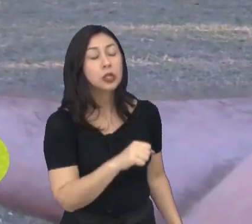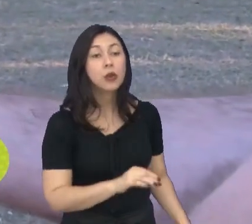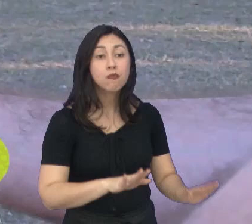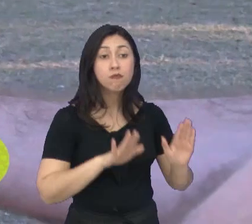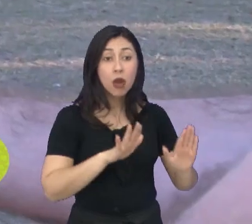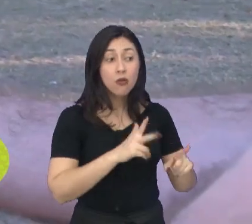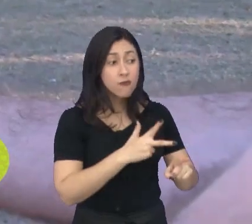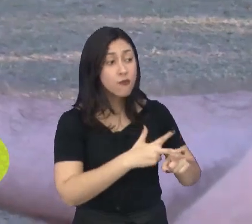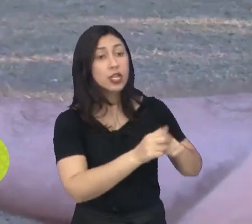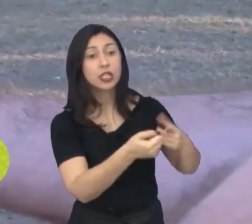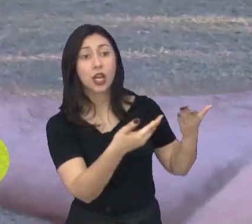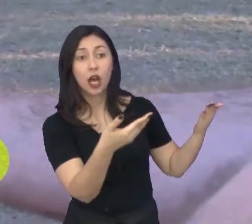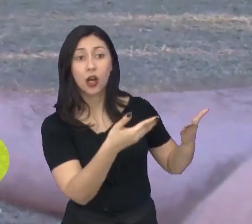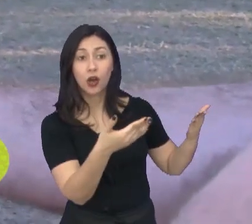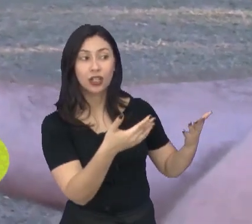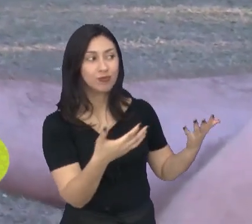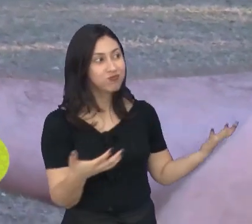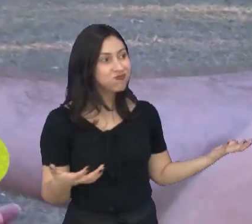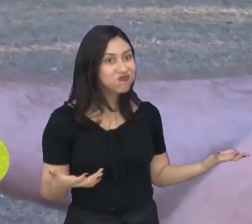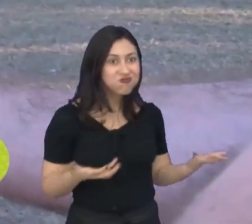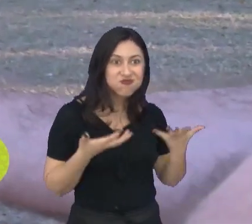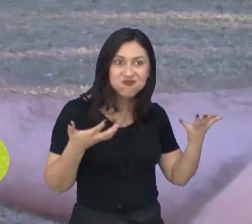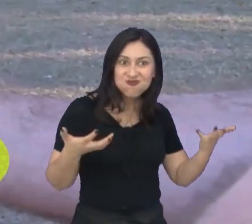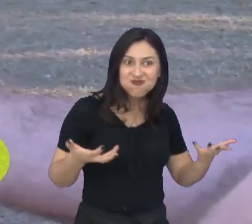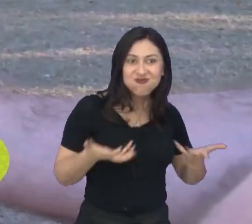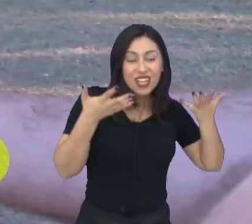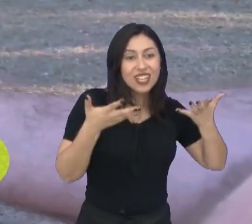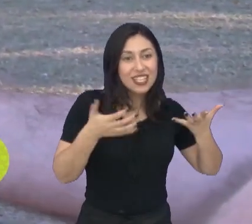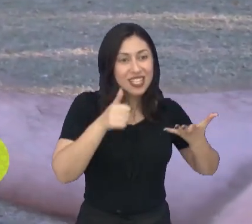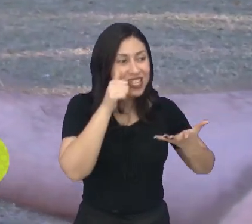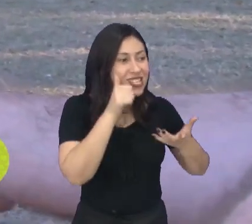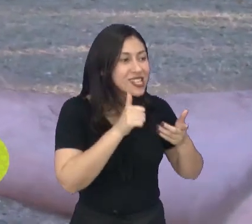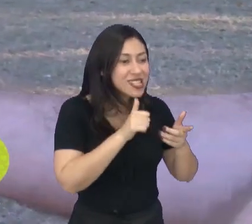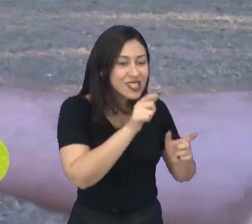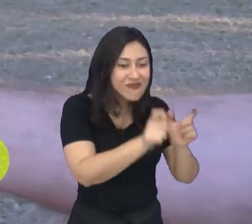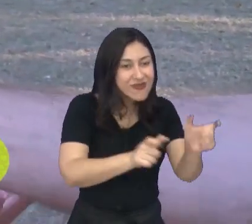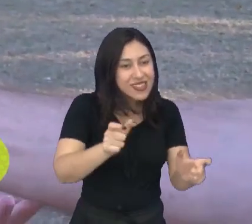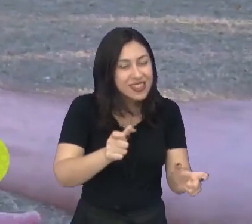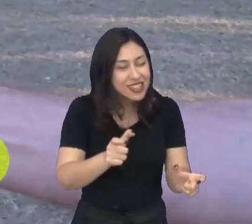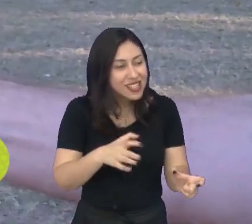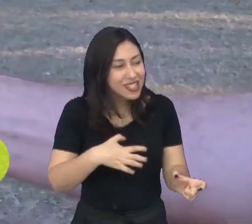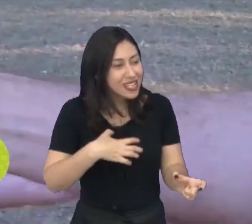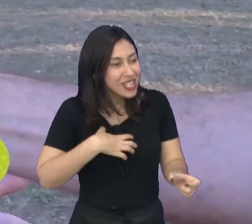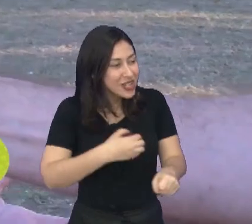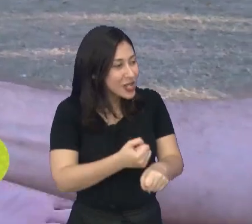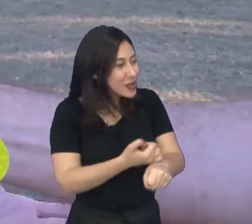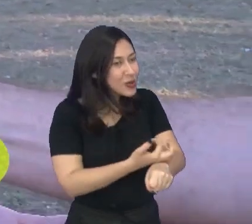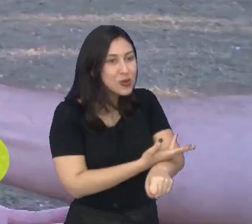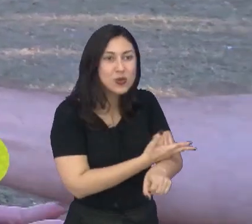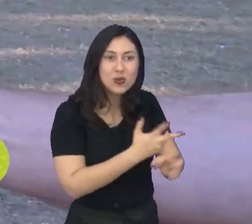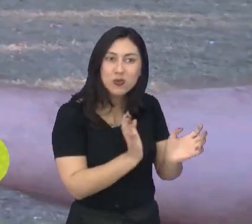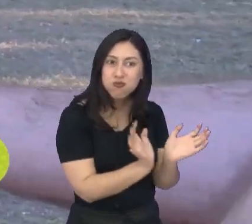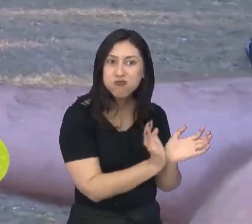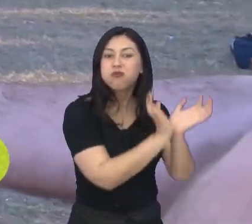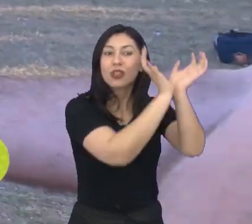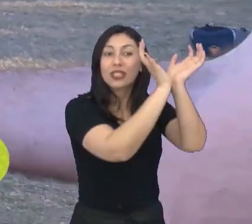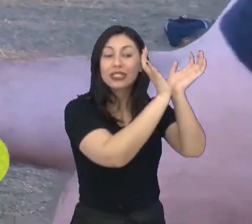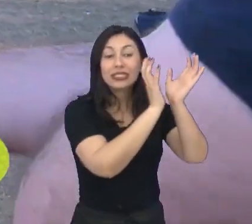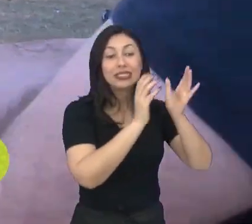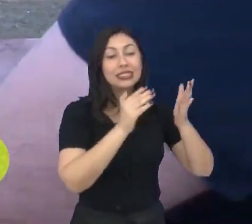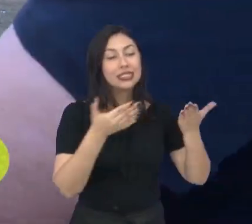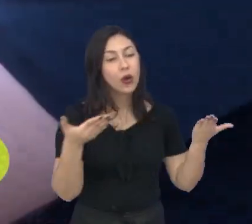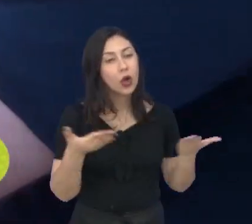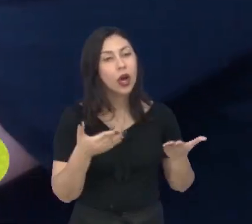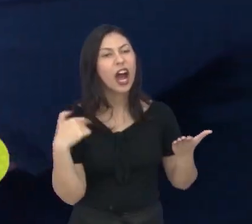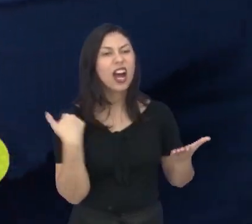ganhar esse qualificatório deu uma energia extra muito importante que as meninas sentirem esse gosto, essa emoção de serem campeãs brasileiras. Então esse ano a gente